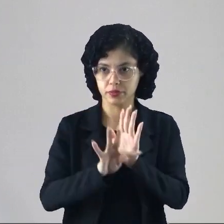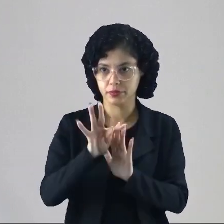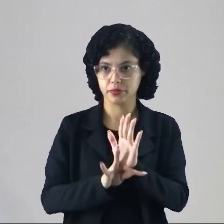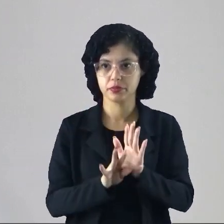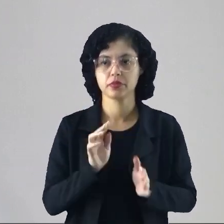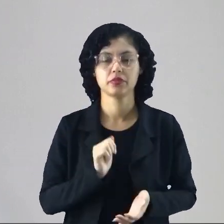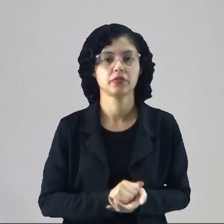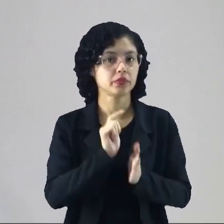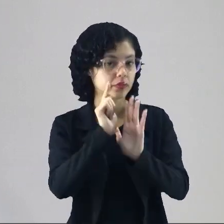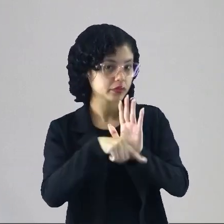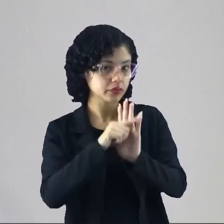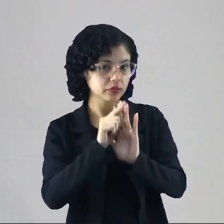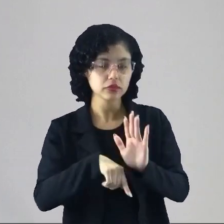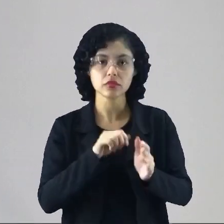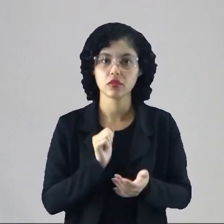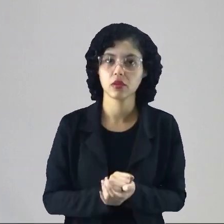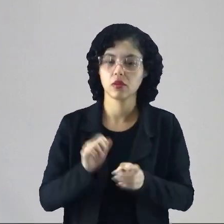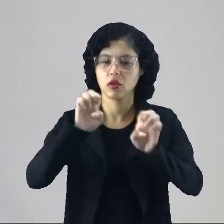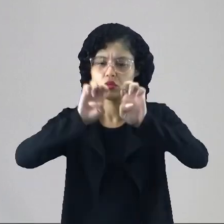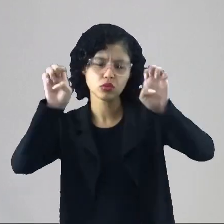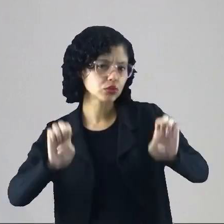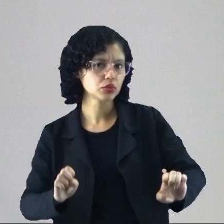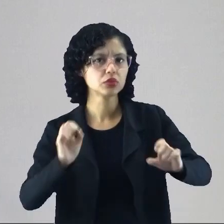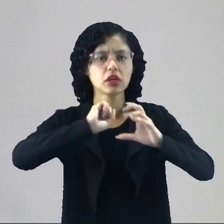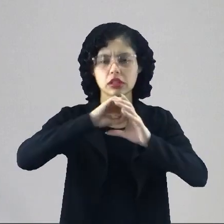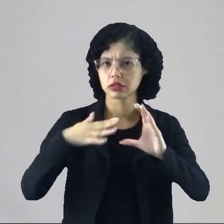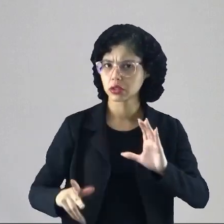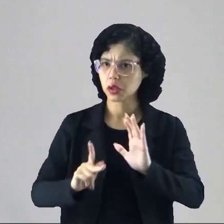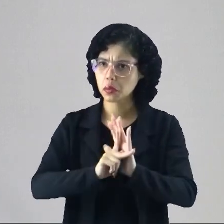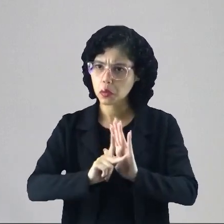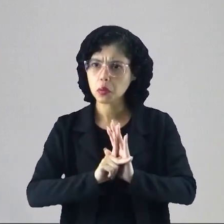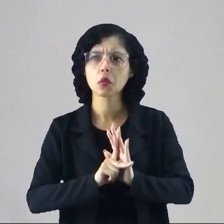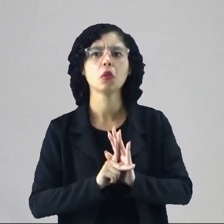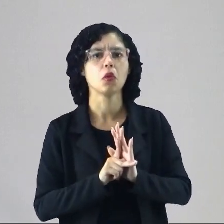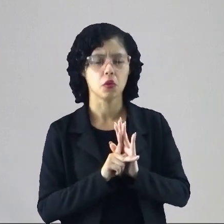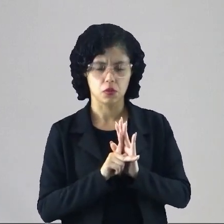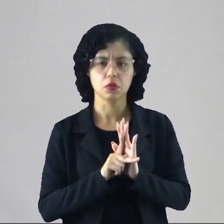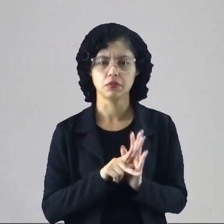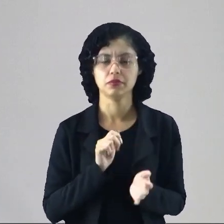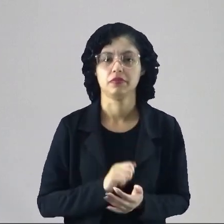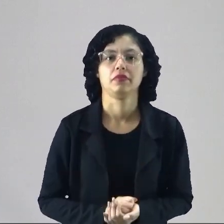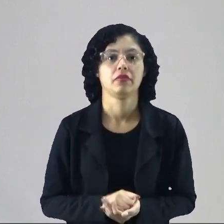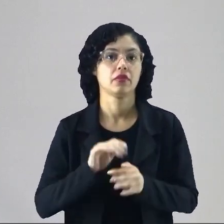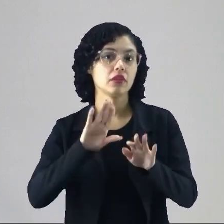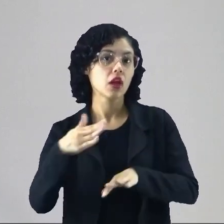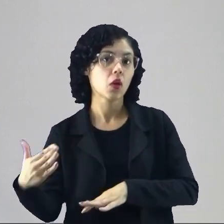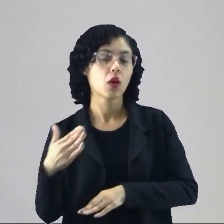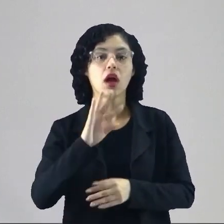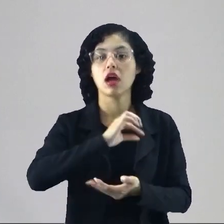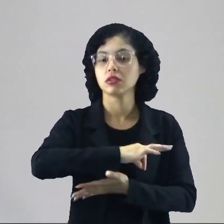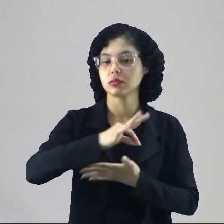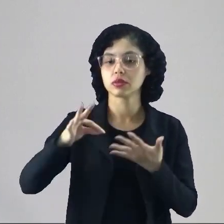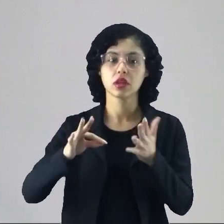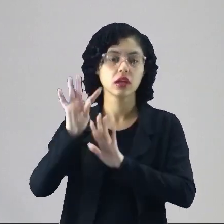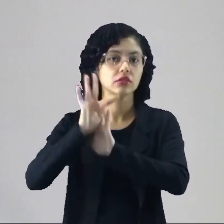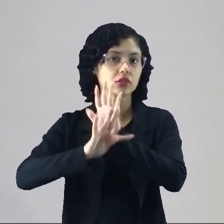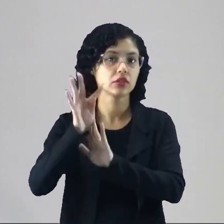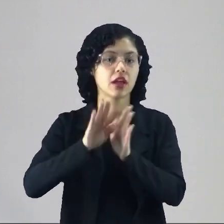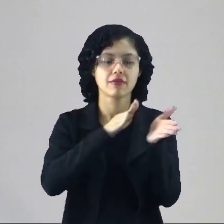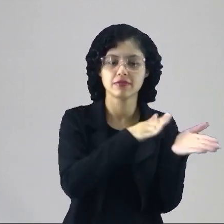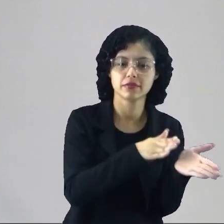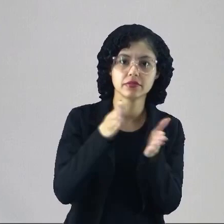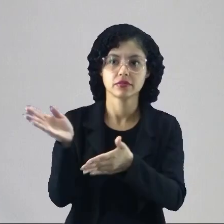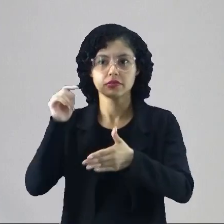o gênero textual tem ali a sua estrutura suas características né composição enquanto que a tipologia textual ela vai fazer